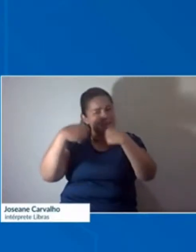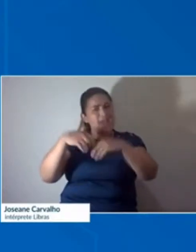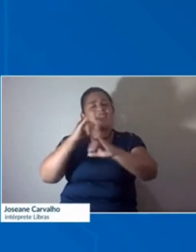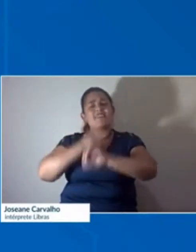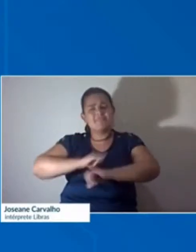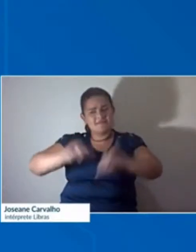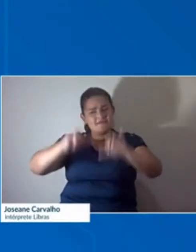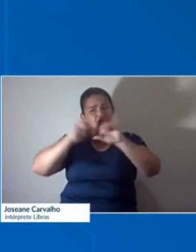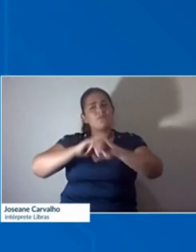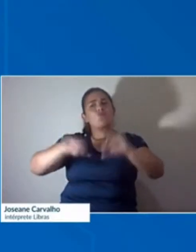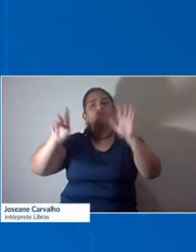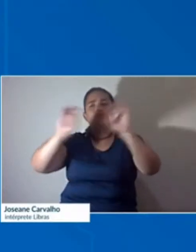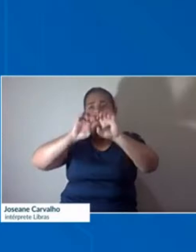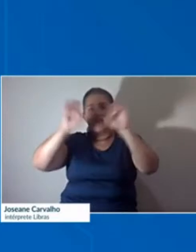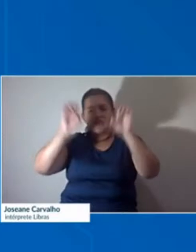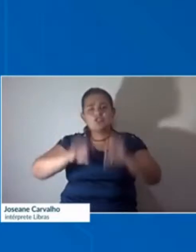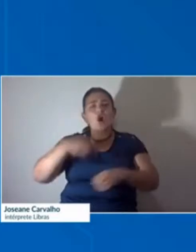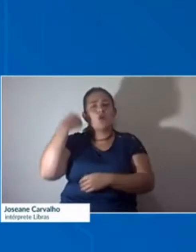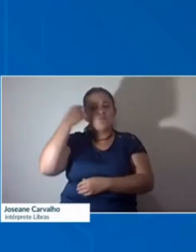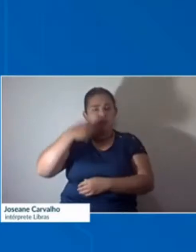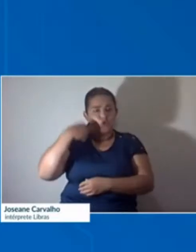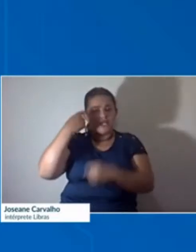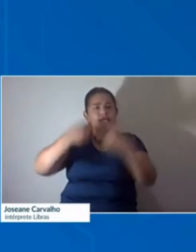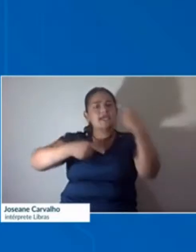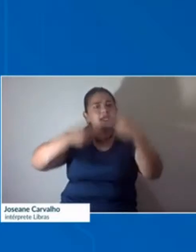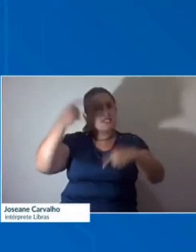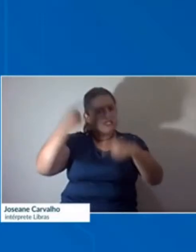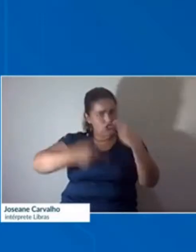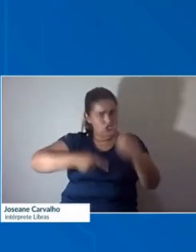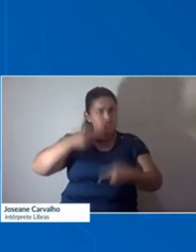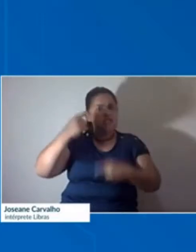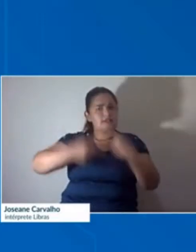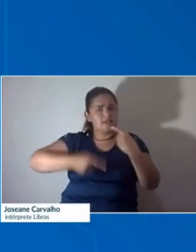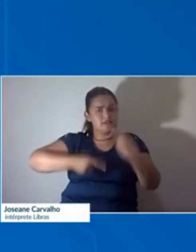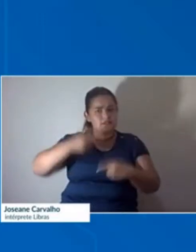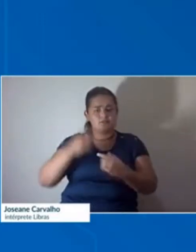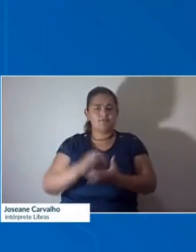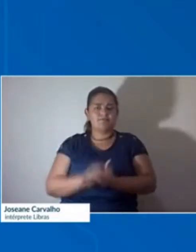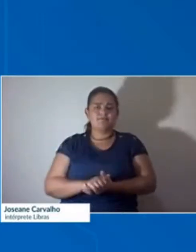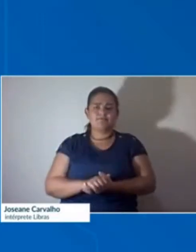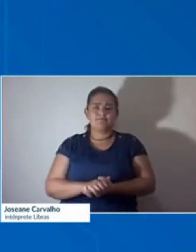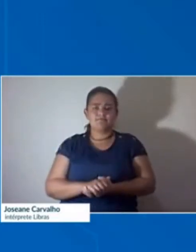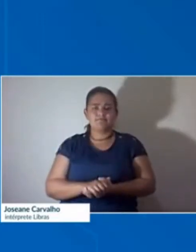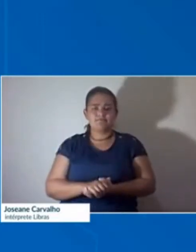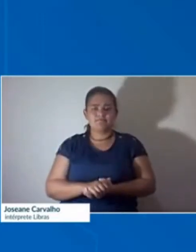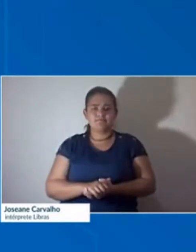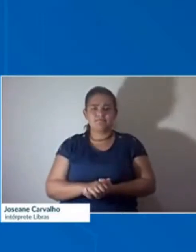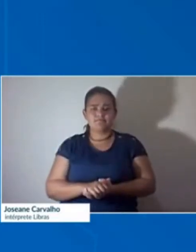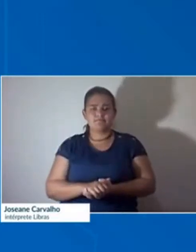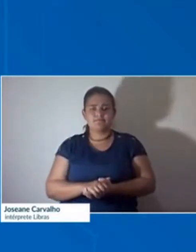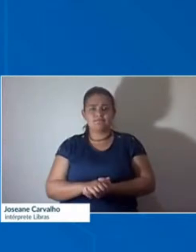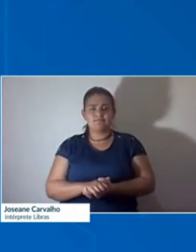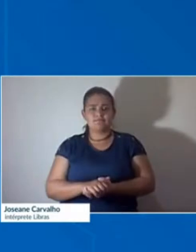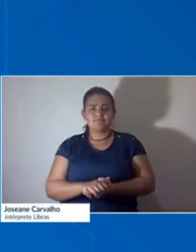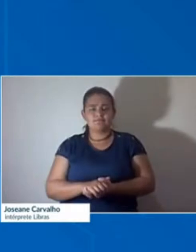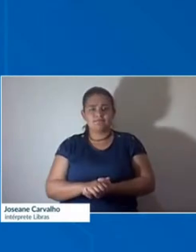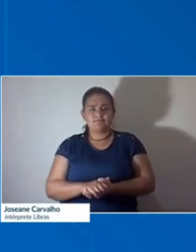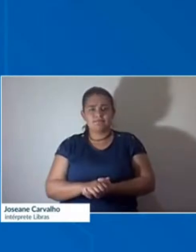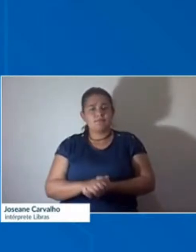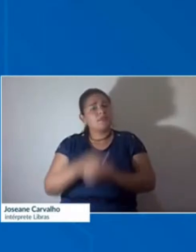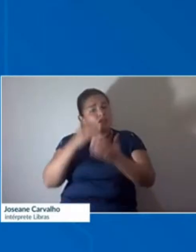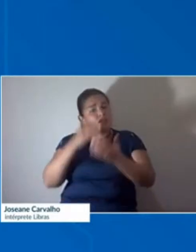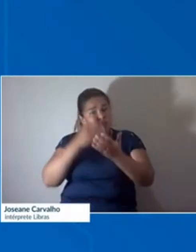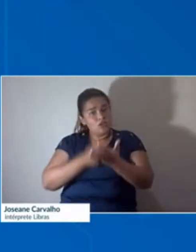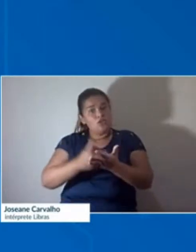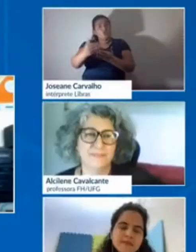estrutura política, né? Essa invisibilidade, e não uma coisa naturalizada. Bacana. Bom, e uma iniciativa para